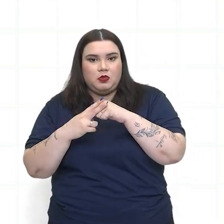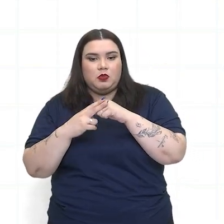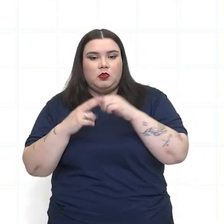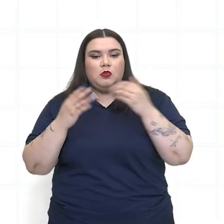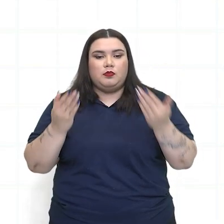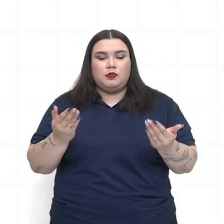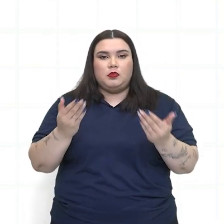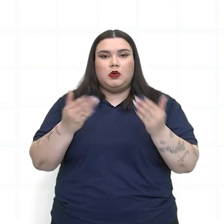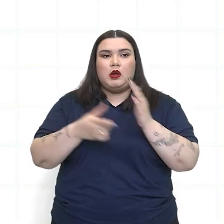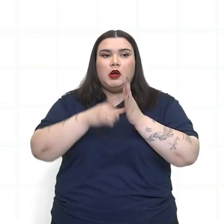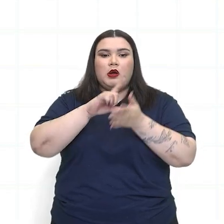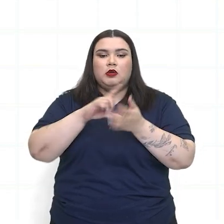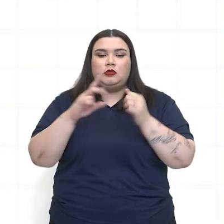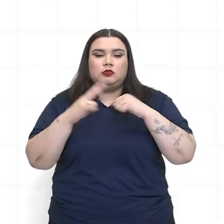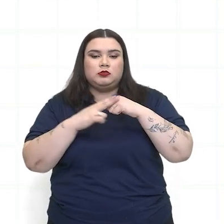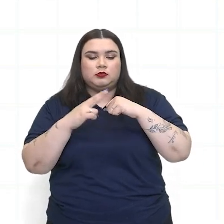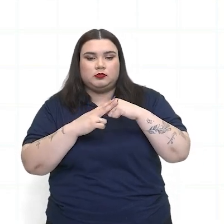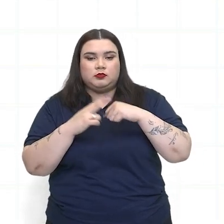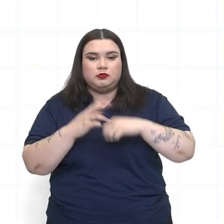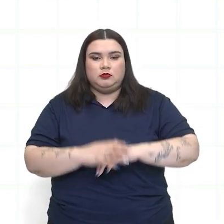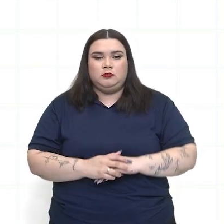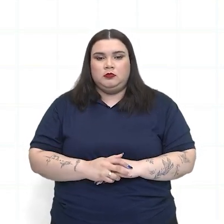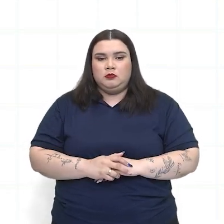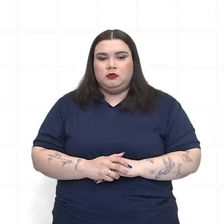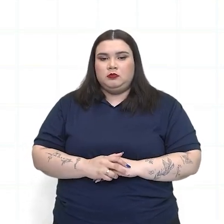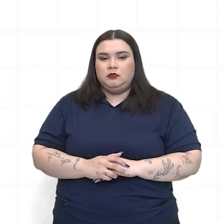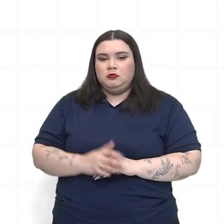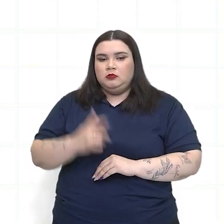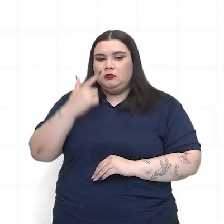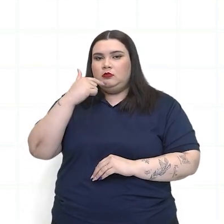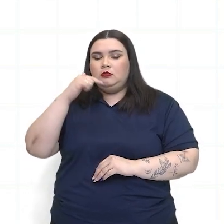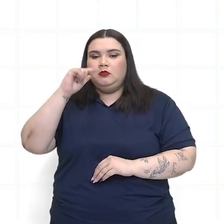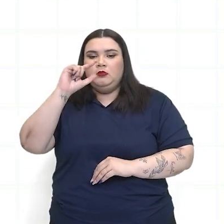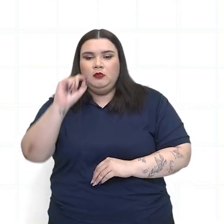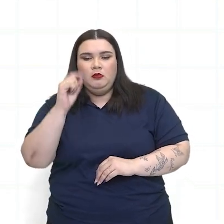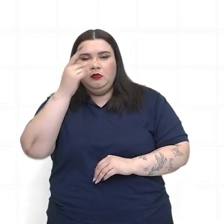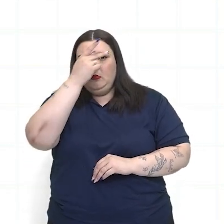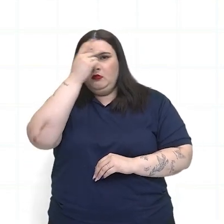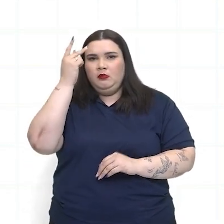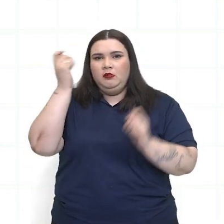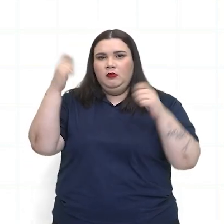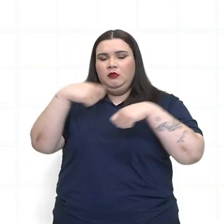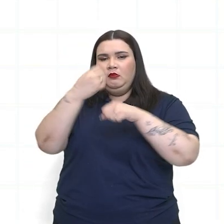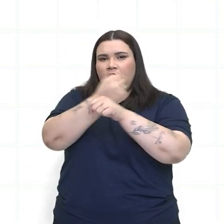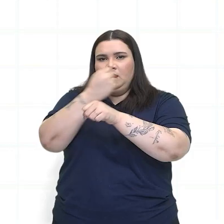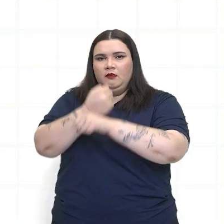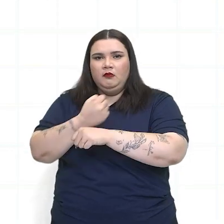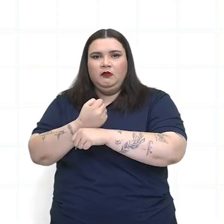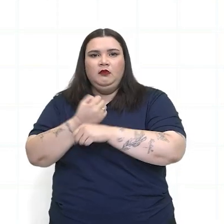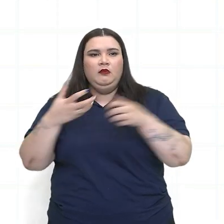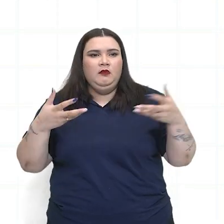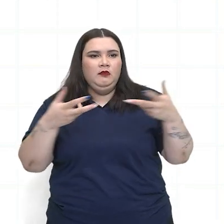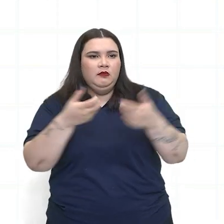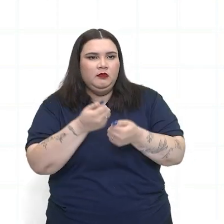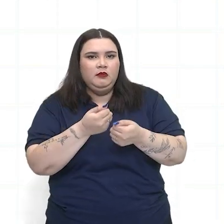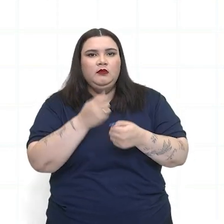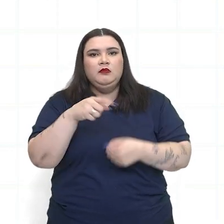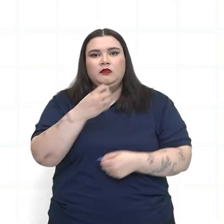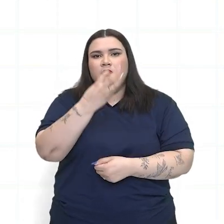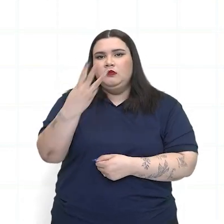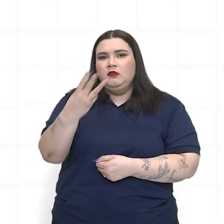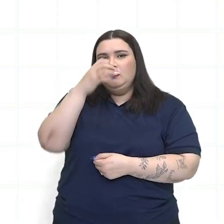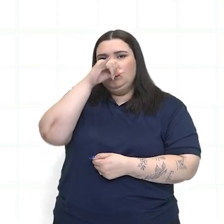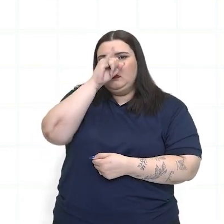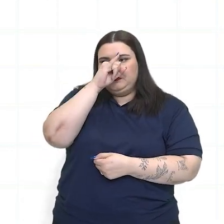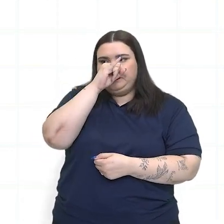ou quem antes do verbo. Vamos perguntar. Quem são construtores hábeis? Os 3 porquinhos. Aqui eu tenho a